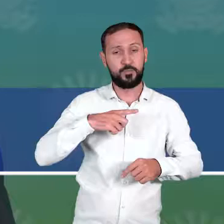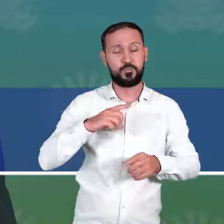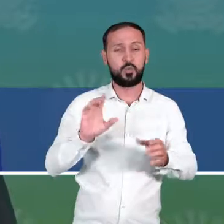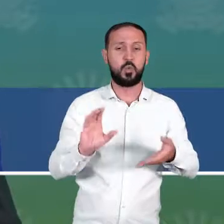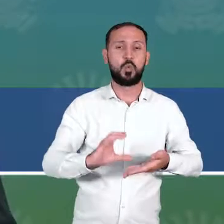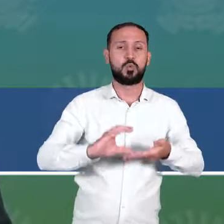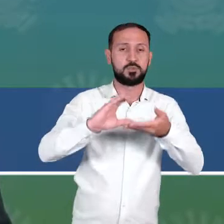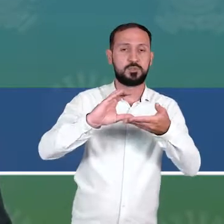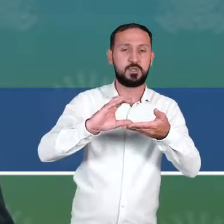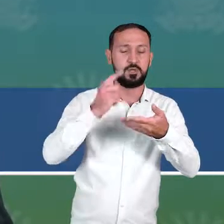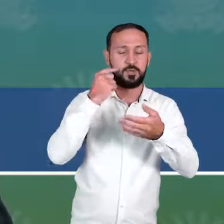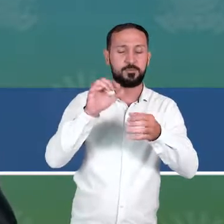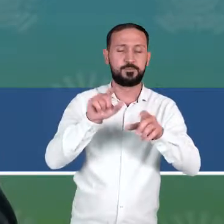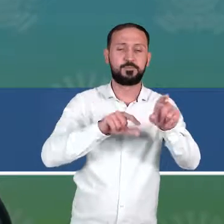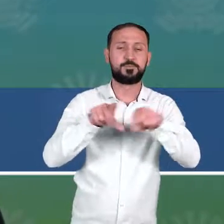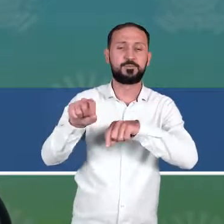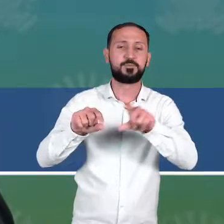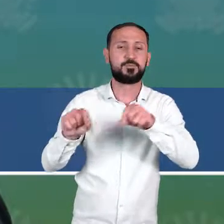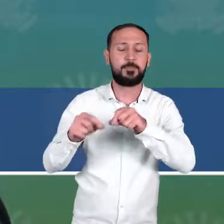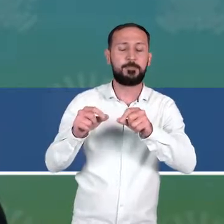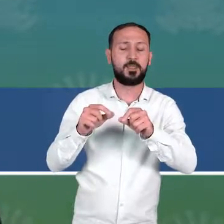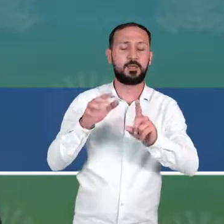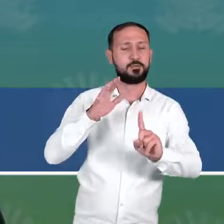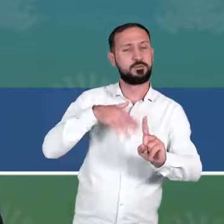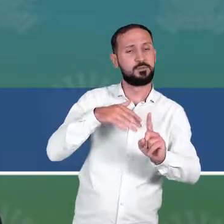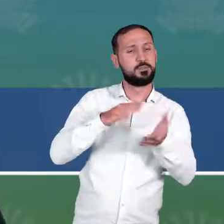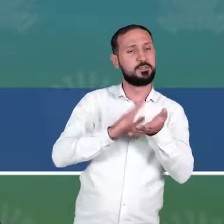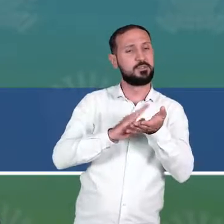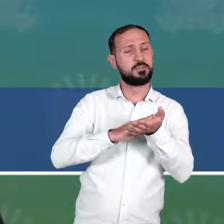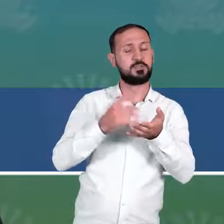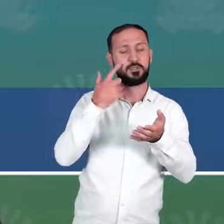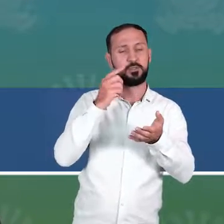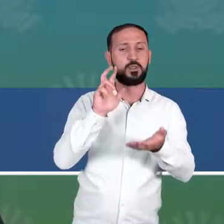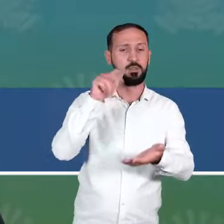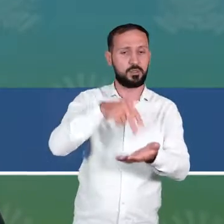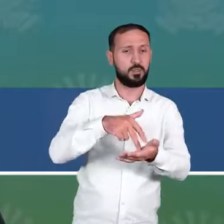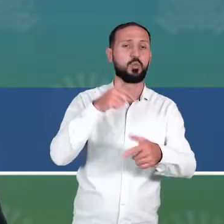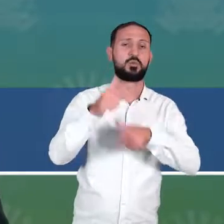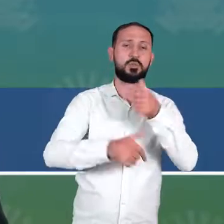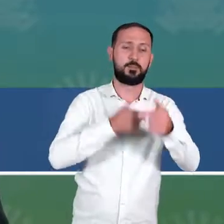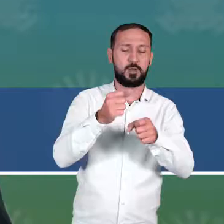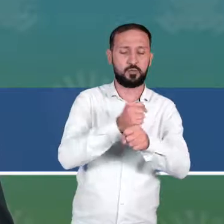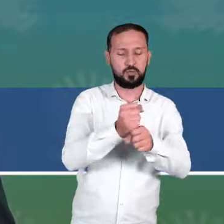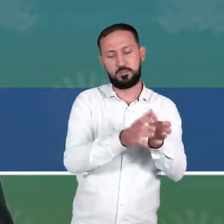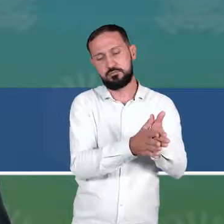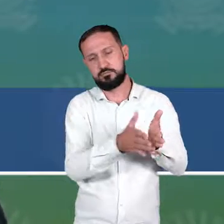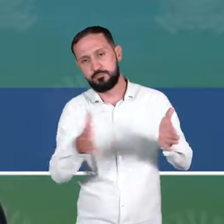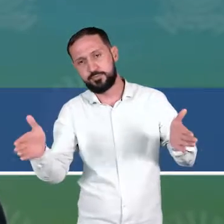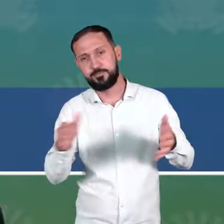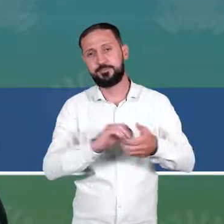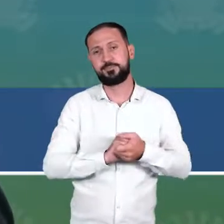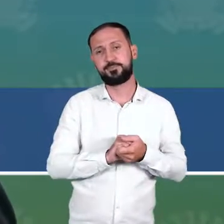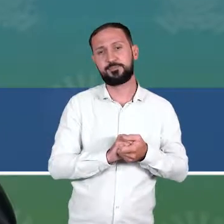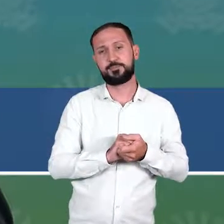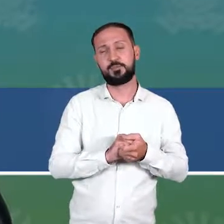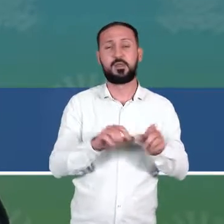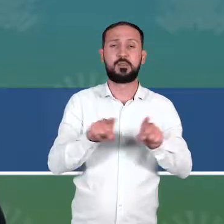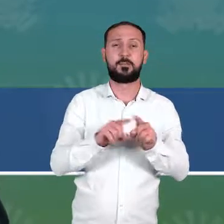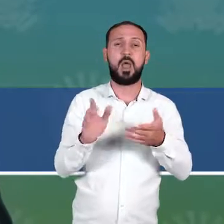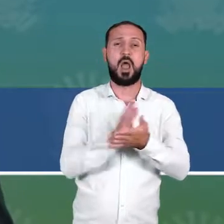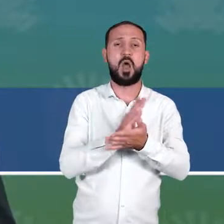Conselho homenageia aqueles que se destacam na atividade ao longo do ano e também